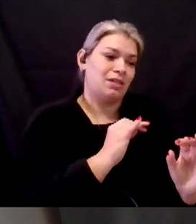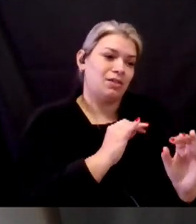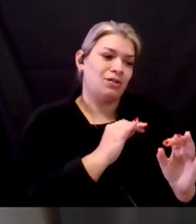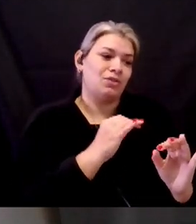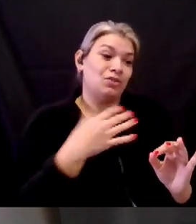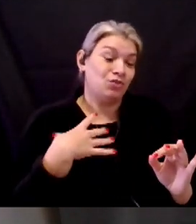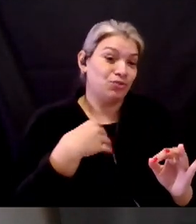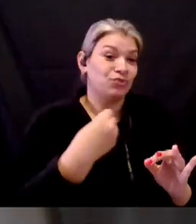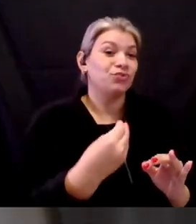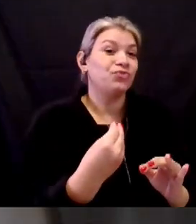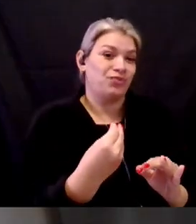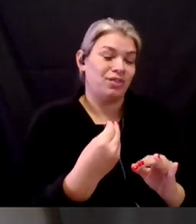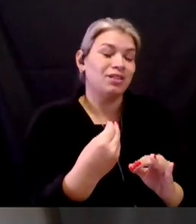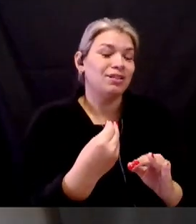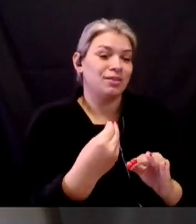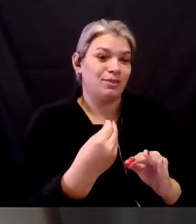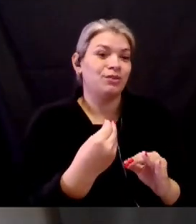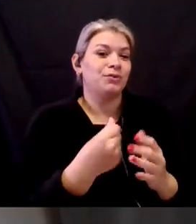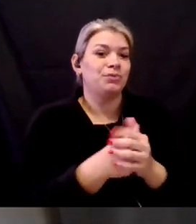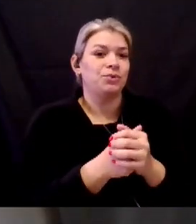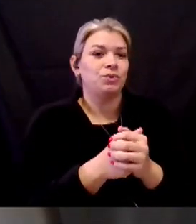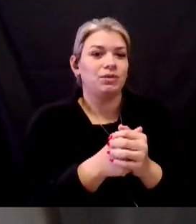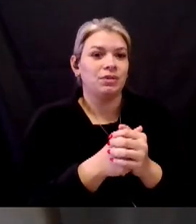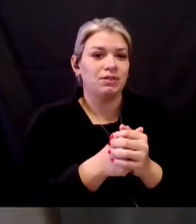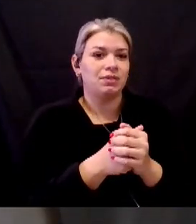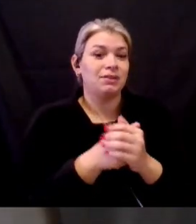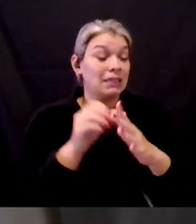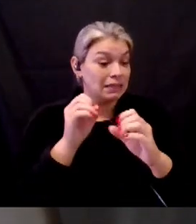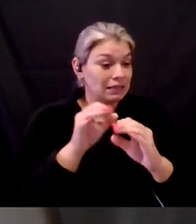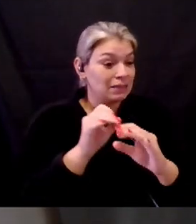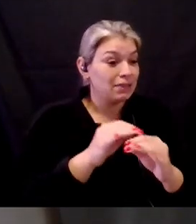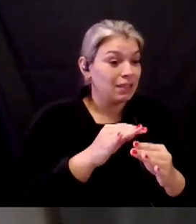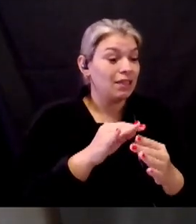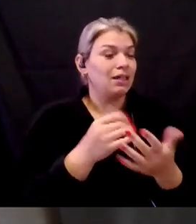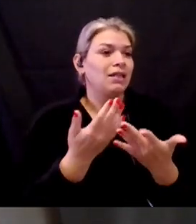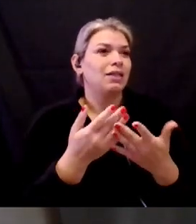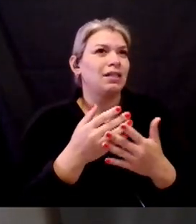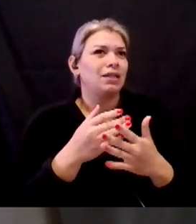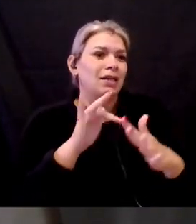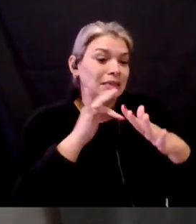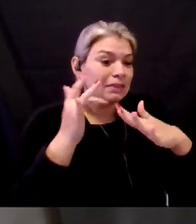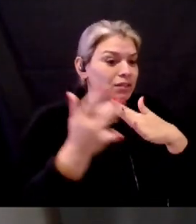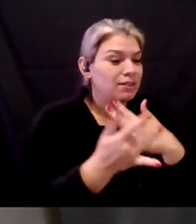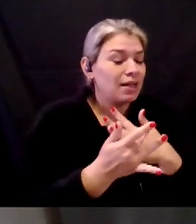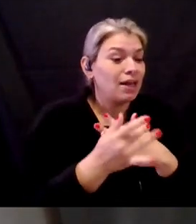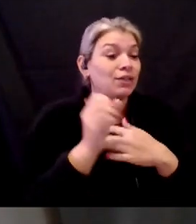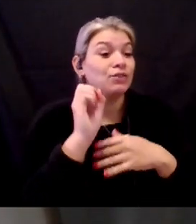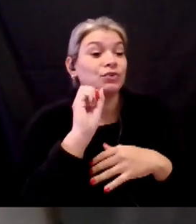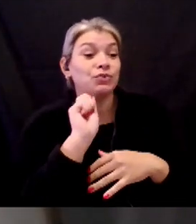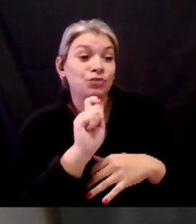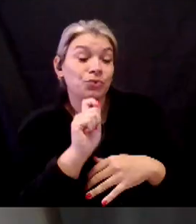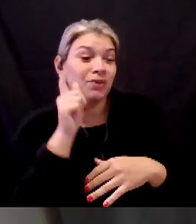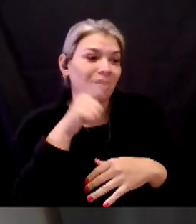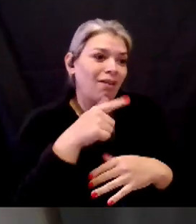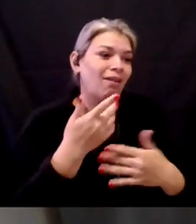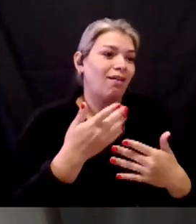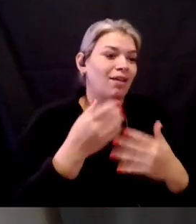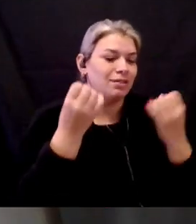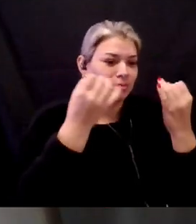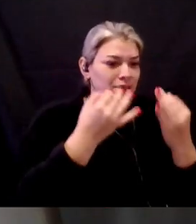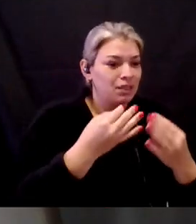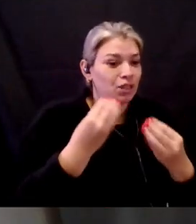refletindo diante desses temas, ensinando o que é um filtro, o que é esse sistema das redes sociais, né, a